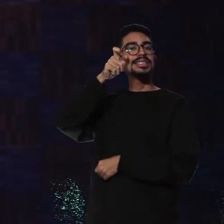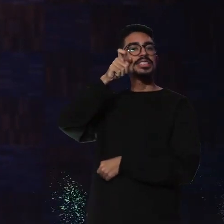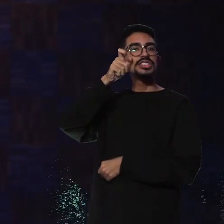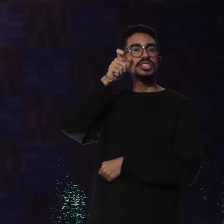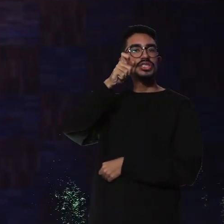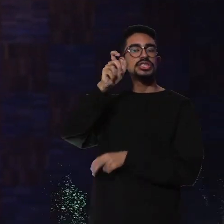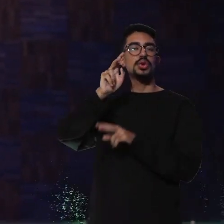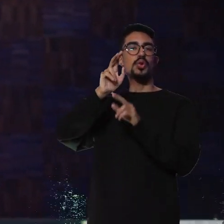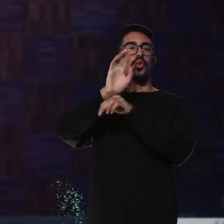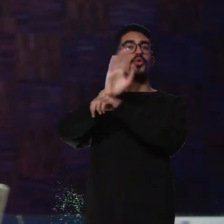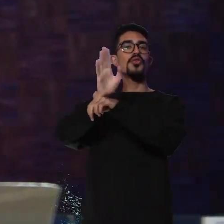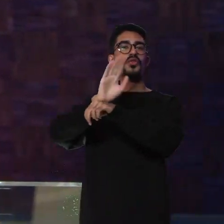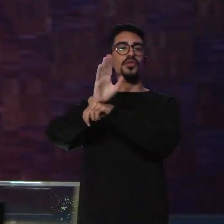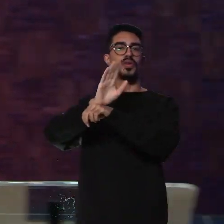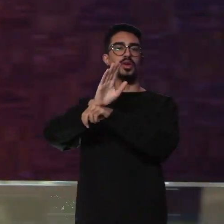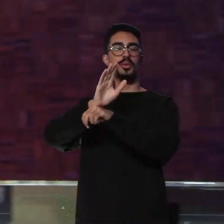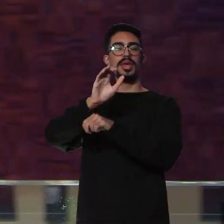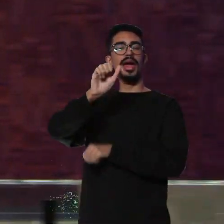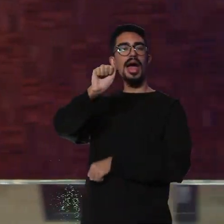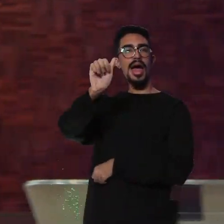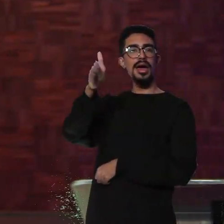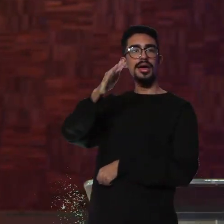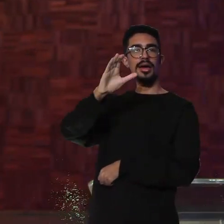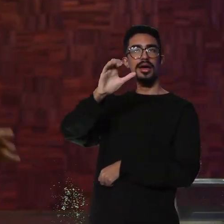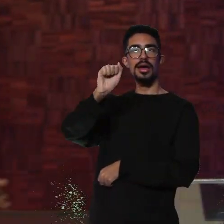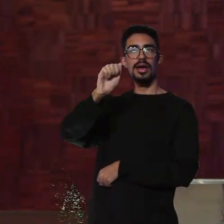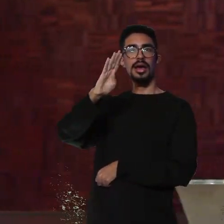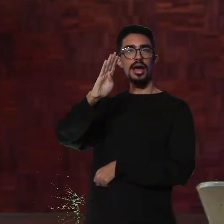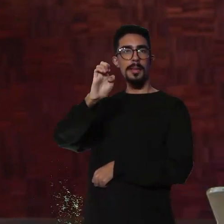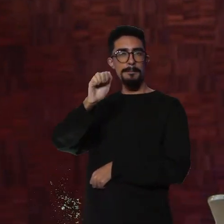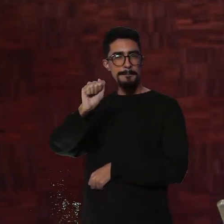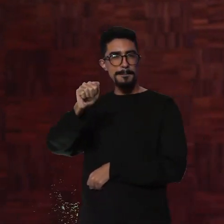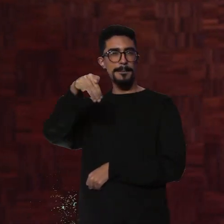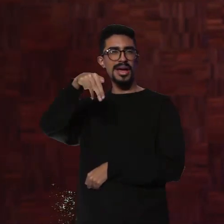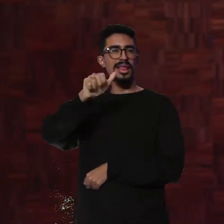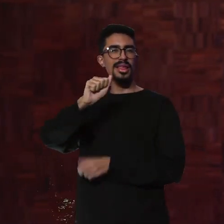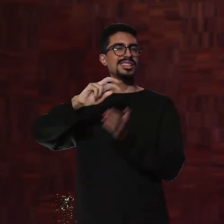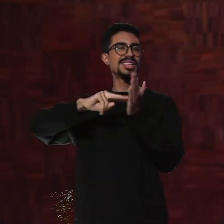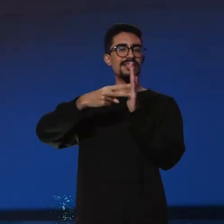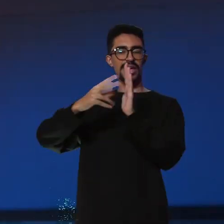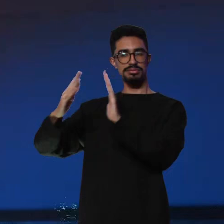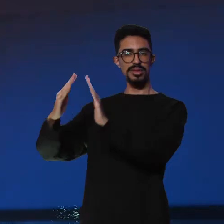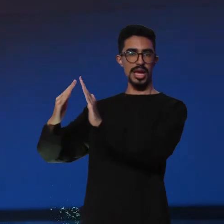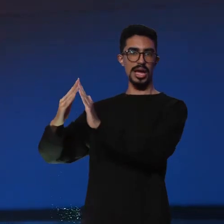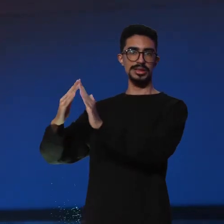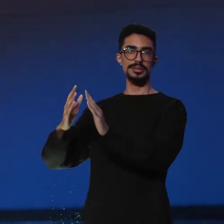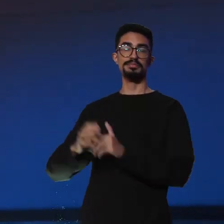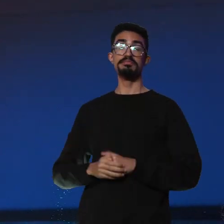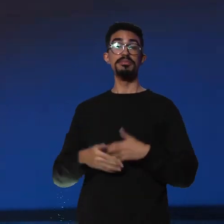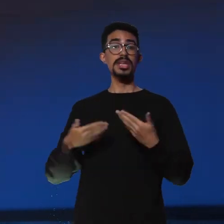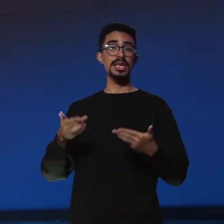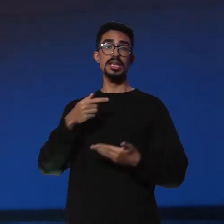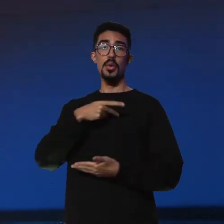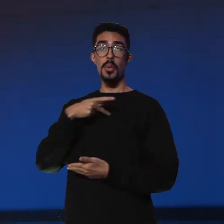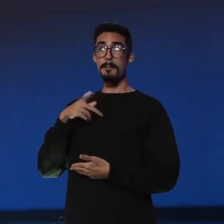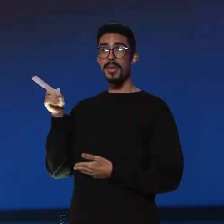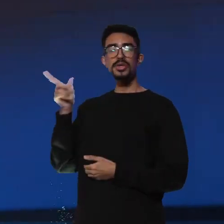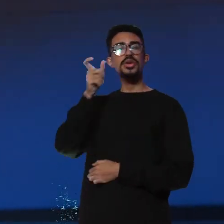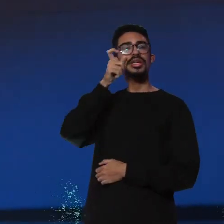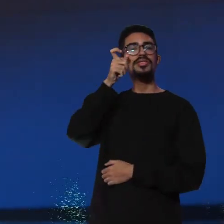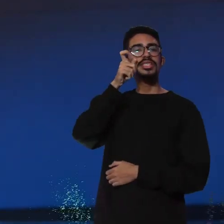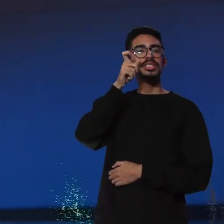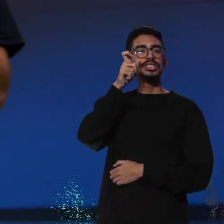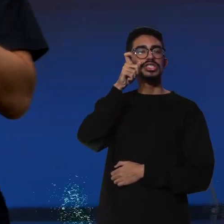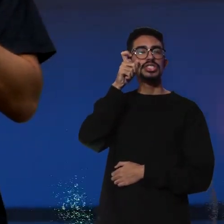do filme, quero só falar o que Deus falou comigo durante aquele processo. Enquanto estávamos no filme, senti vários momentos em que Deus começou a conversar comigo e me passar